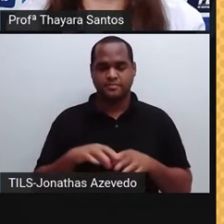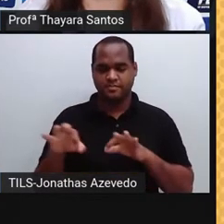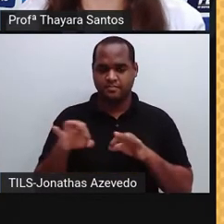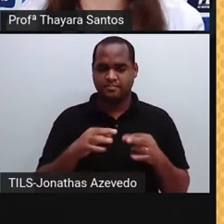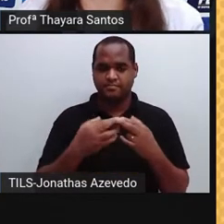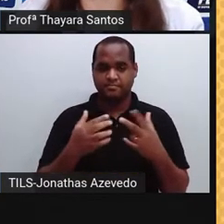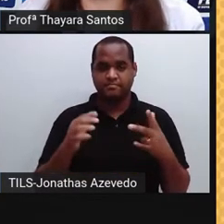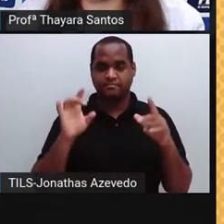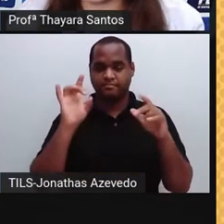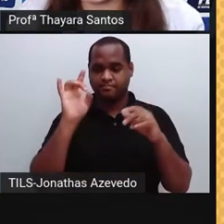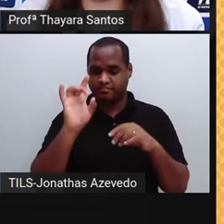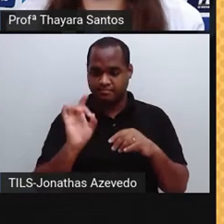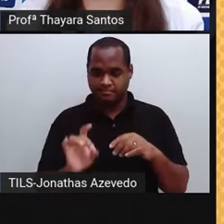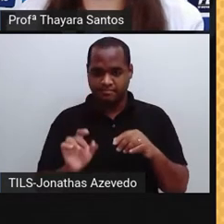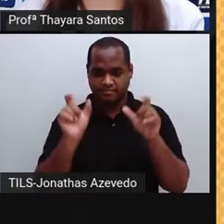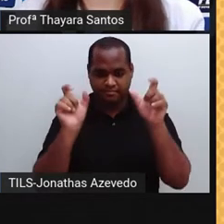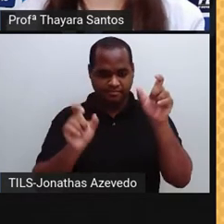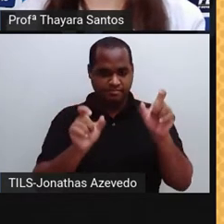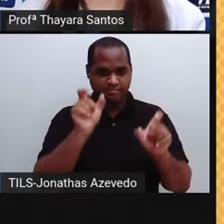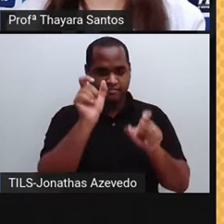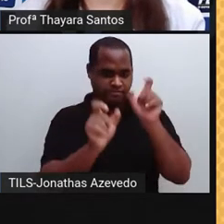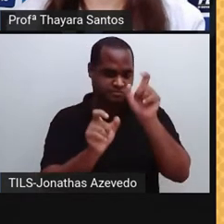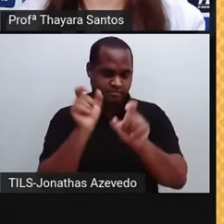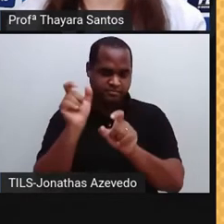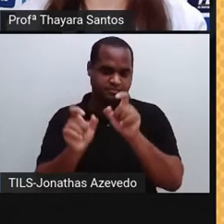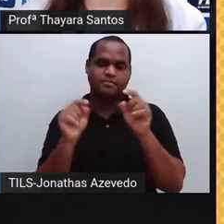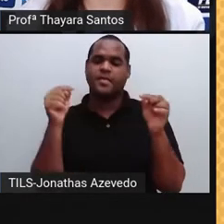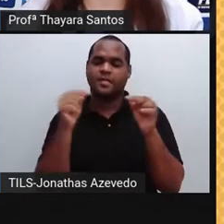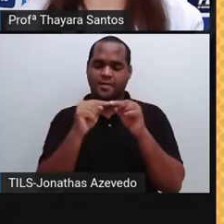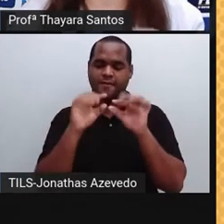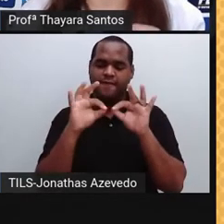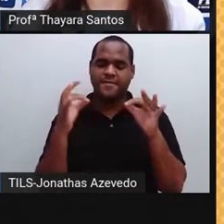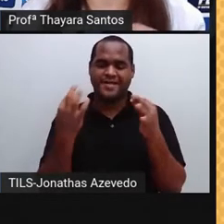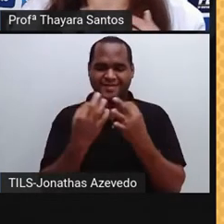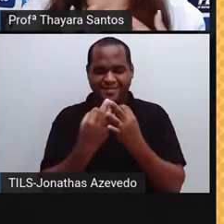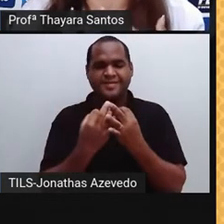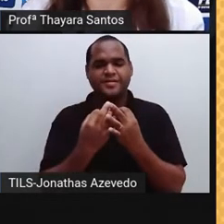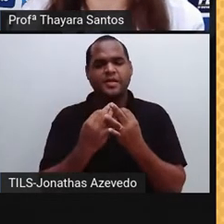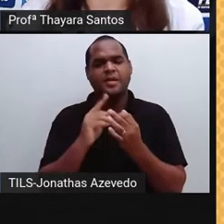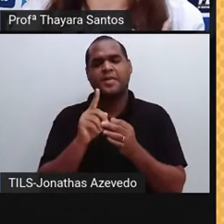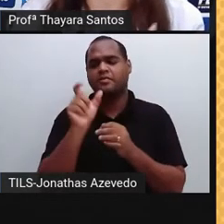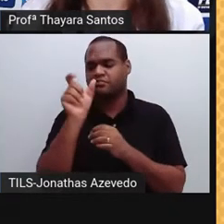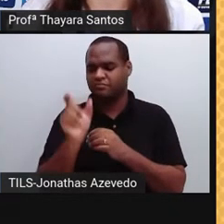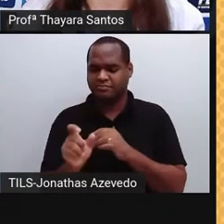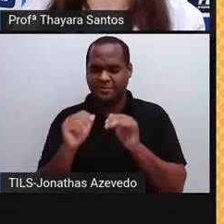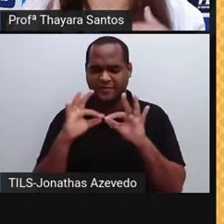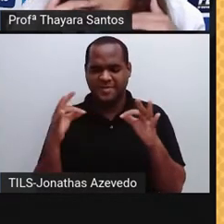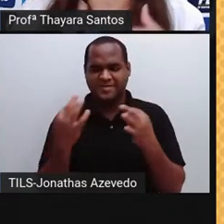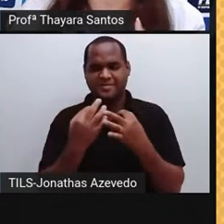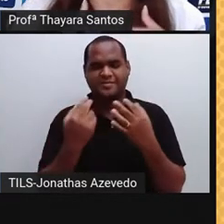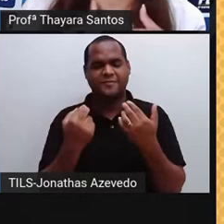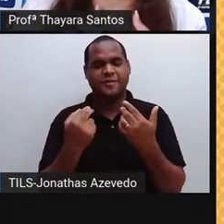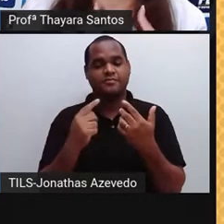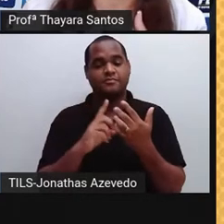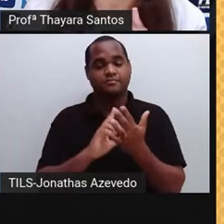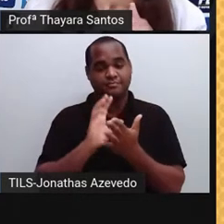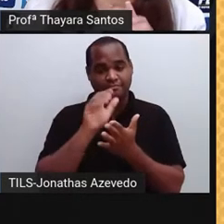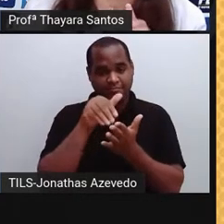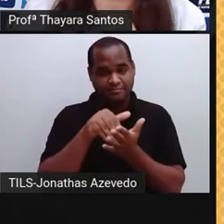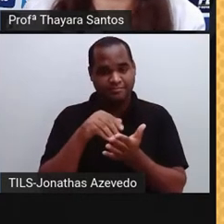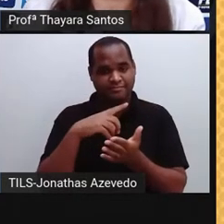Cada coluna é uma família. E o fato deles serem da mesma família significa que na última